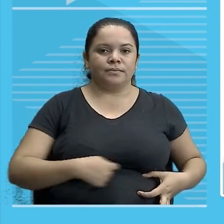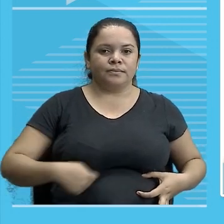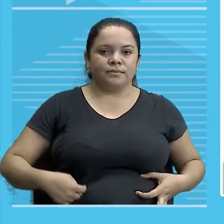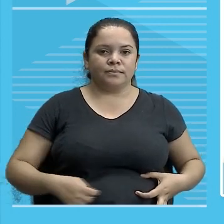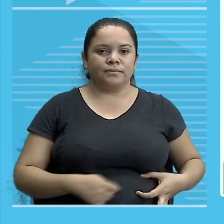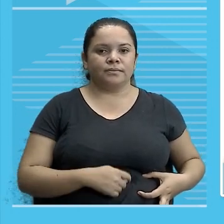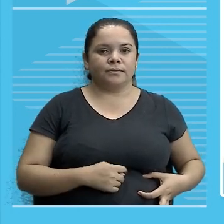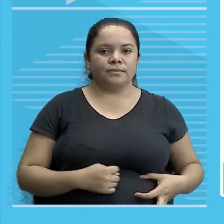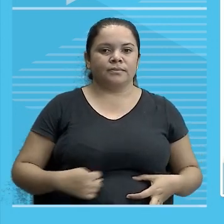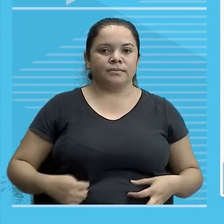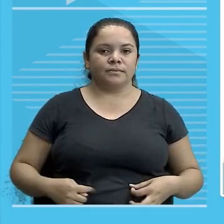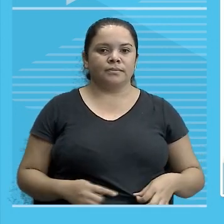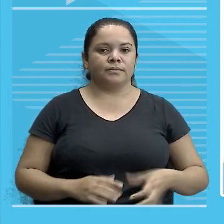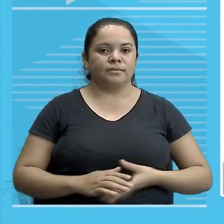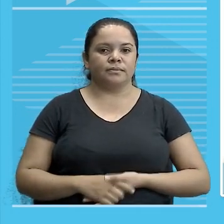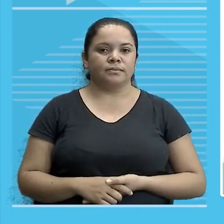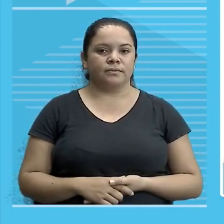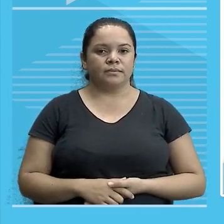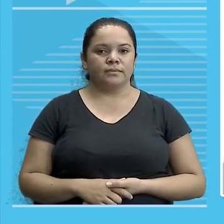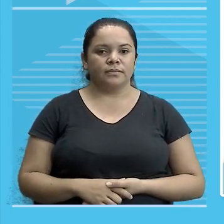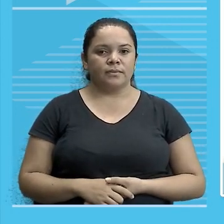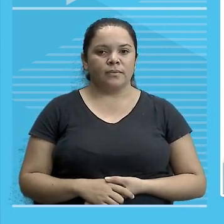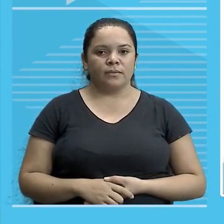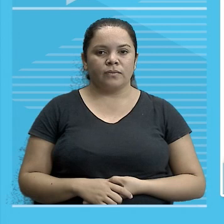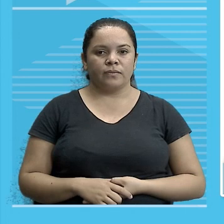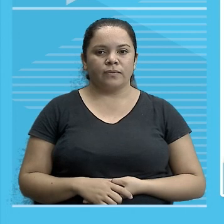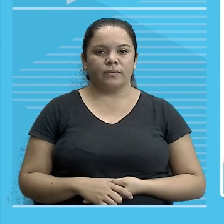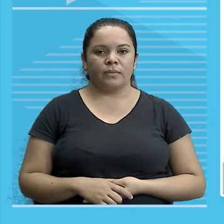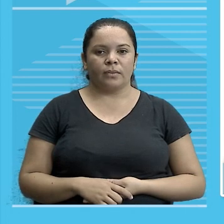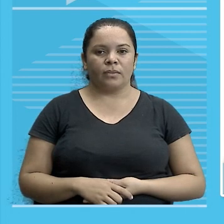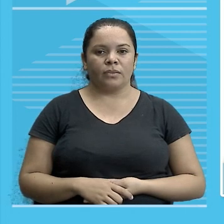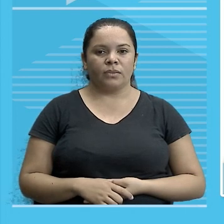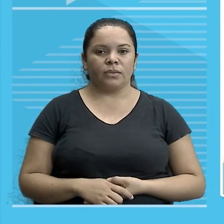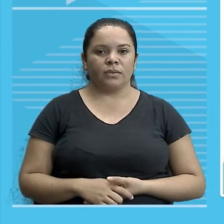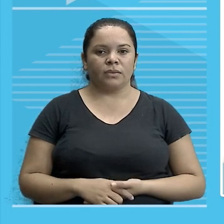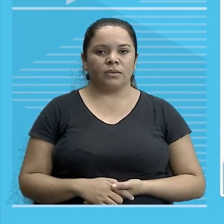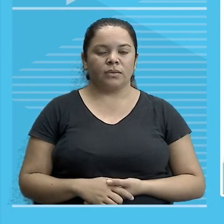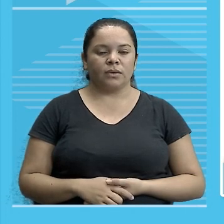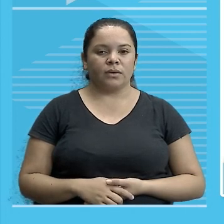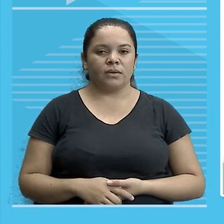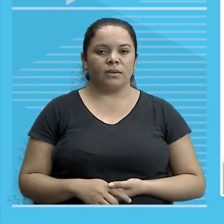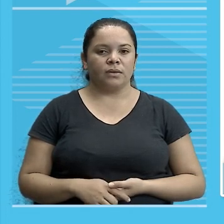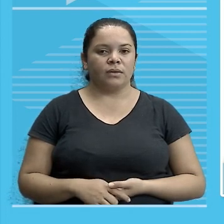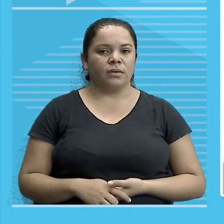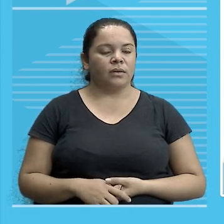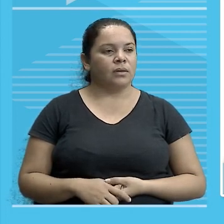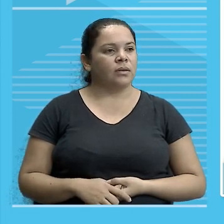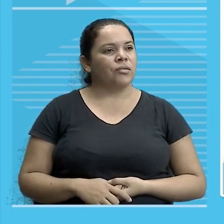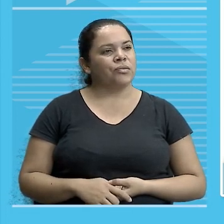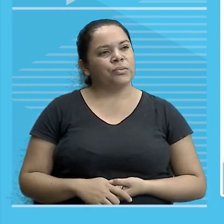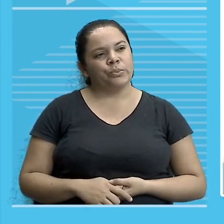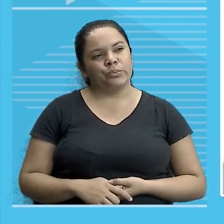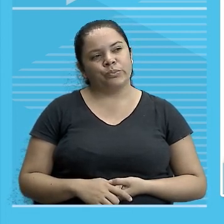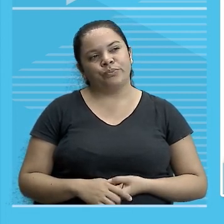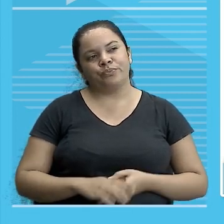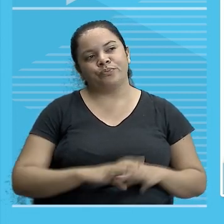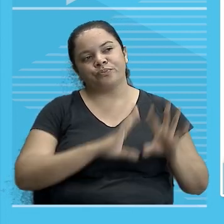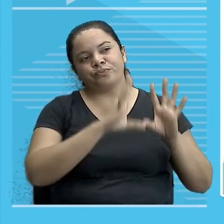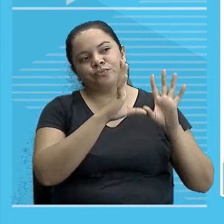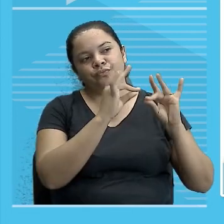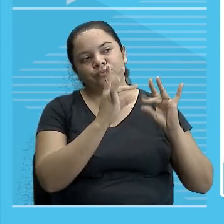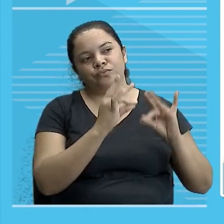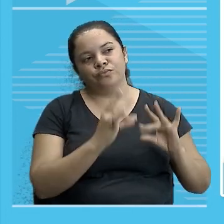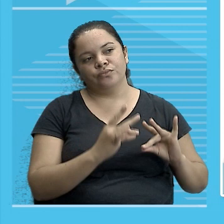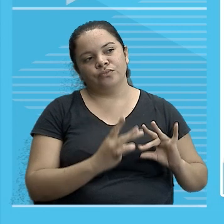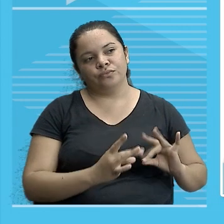Curvatura maior do estômago, essa aqui, ó. Curvatura menor do estômago. Aqui você tem o antro